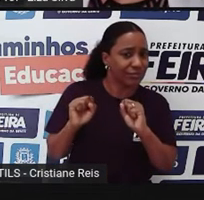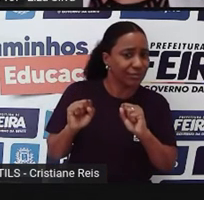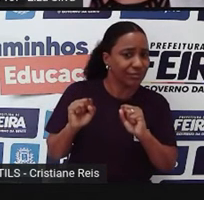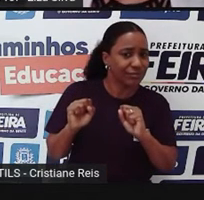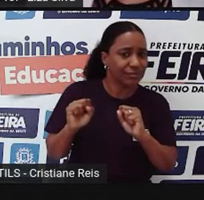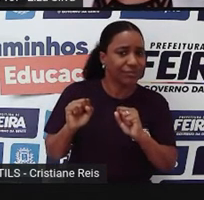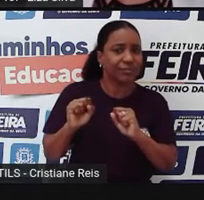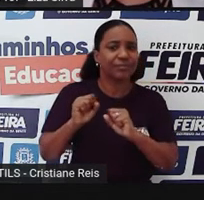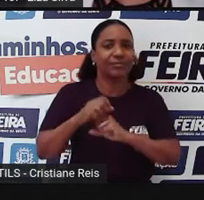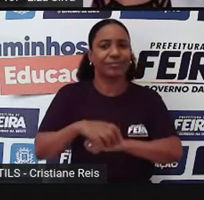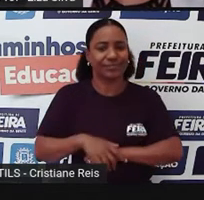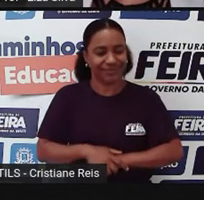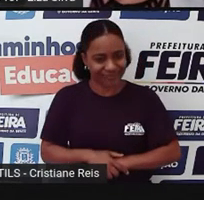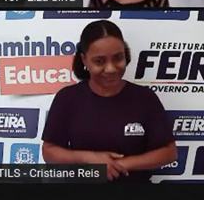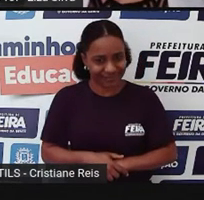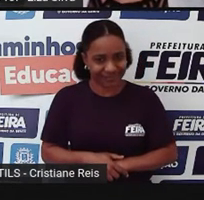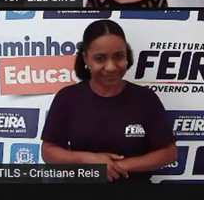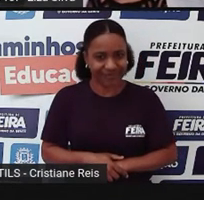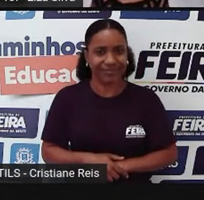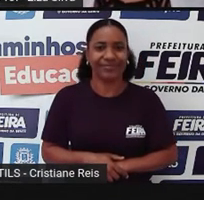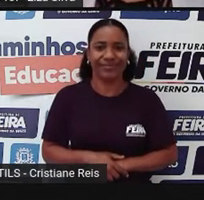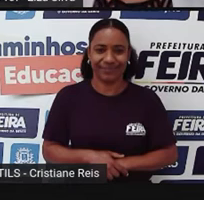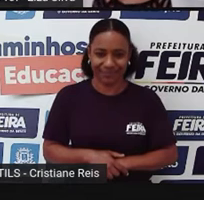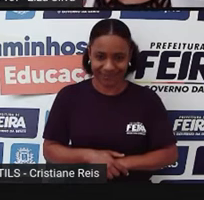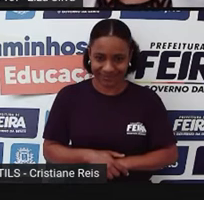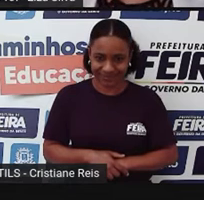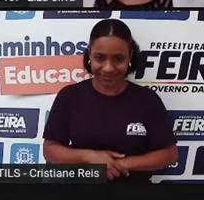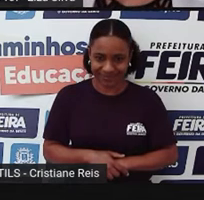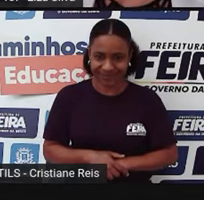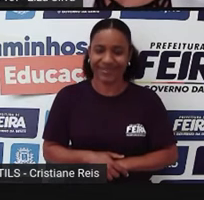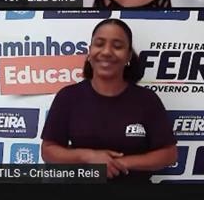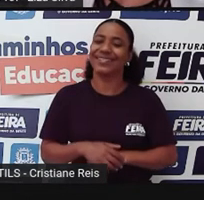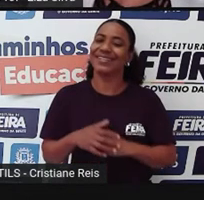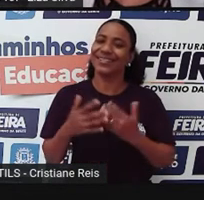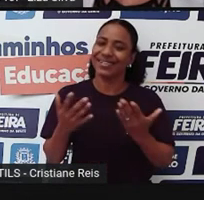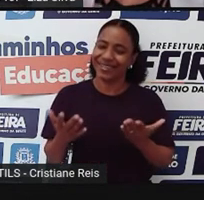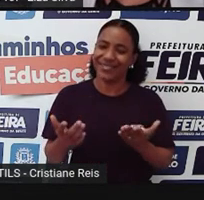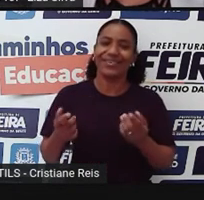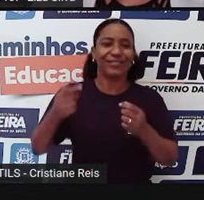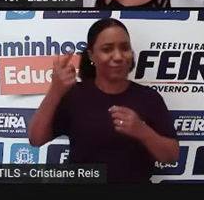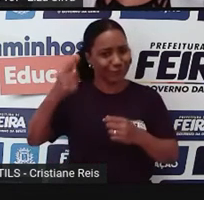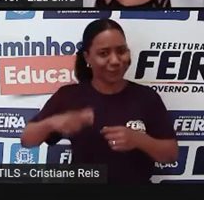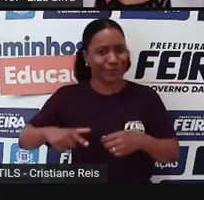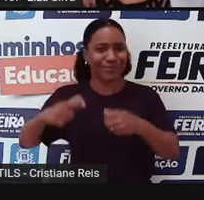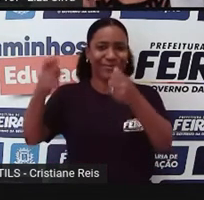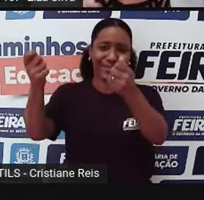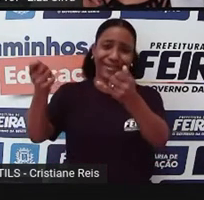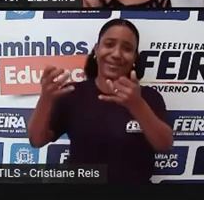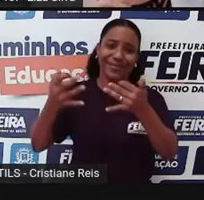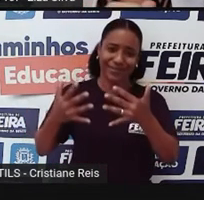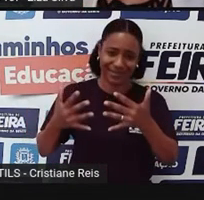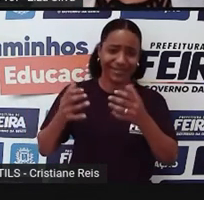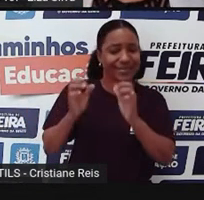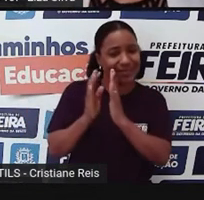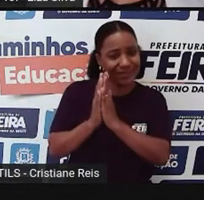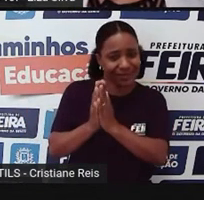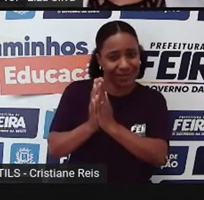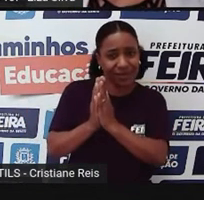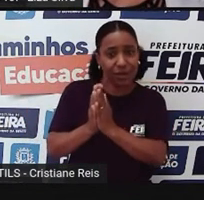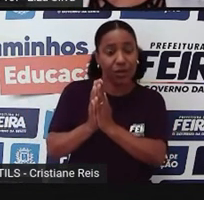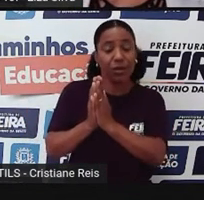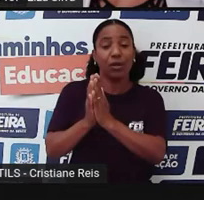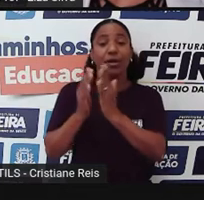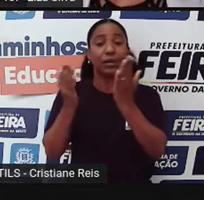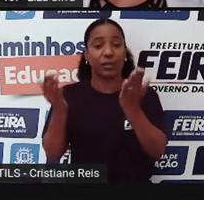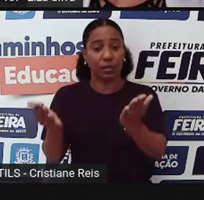orca quando eu sei da você pode dizer isso novamente ok Não deixe de praticar